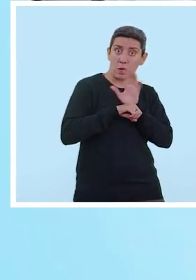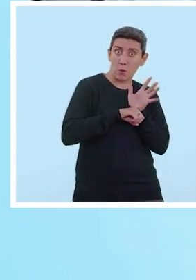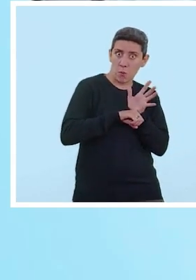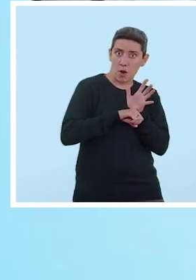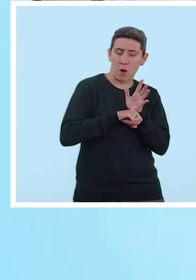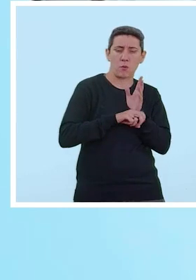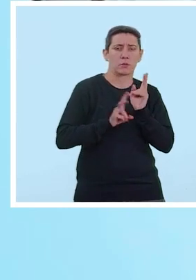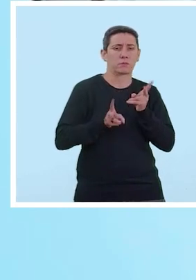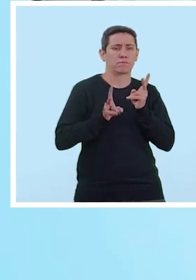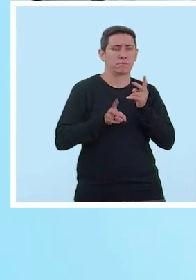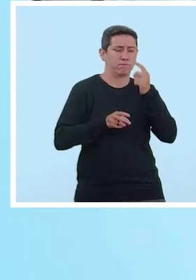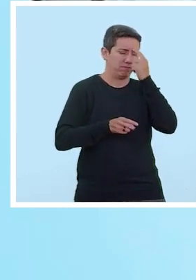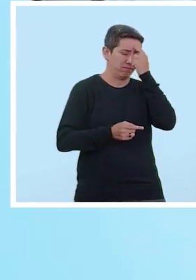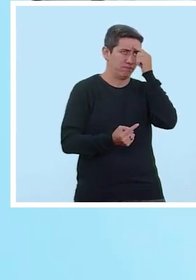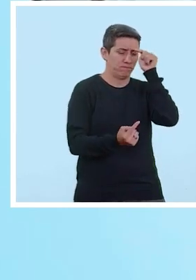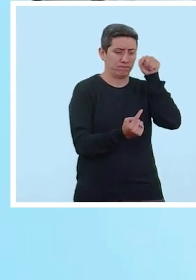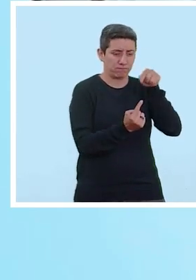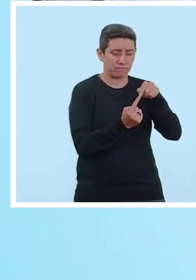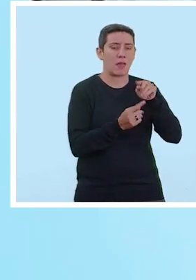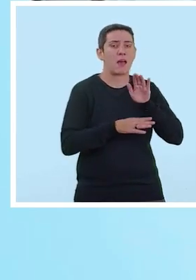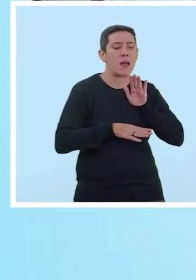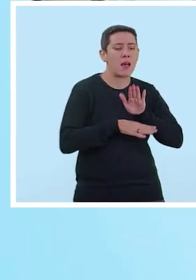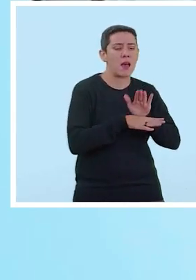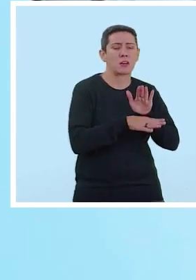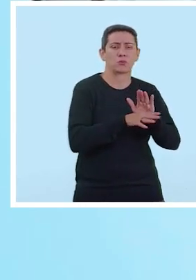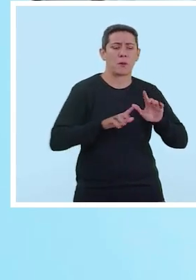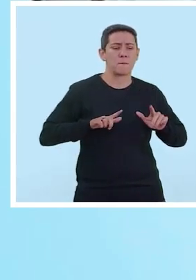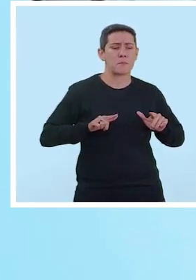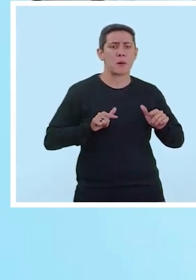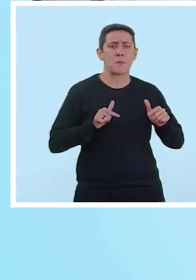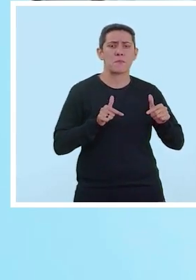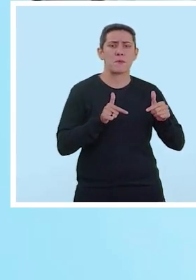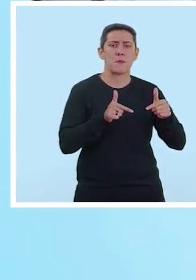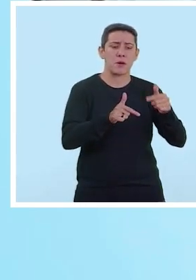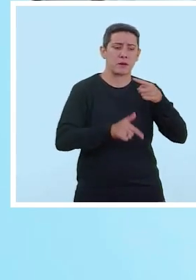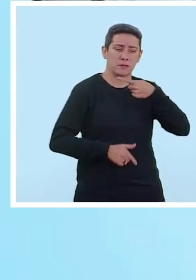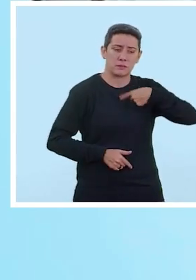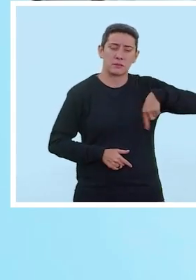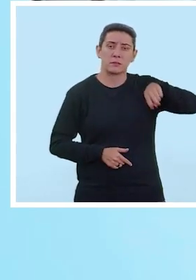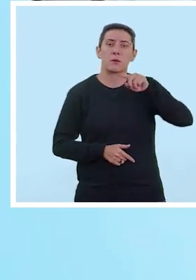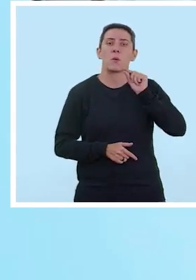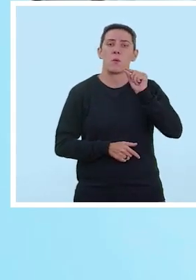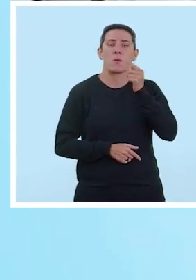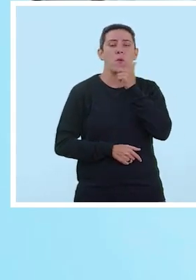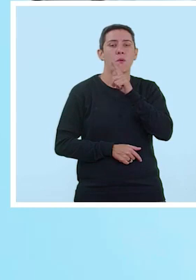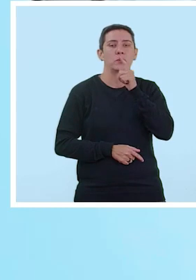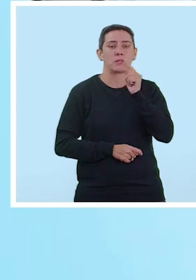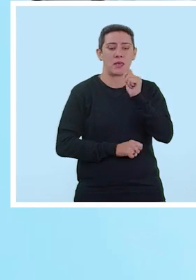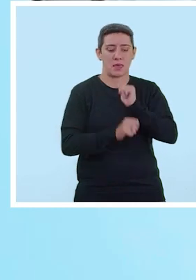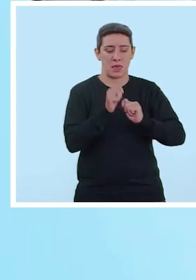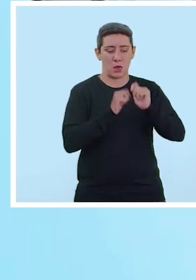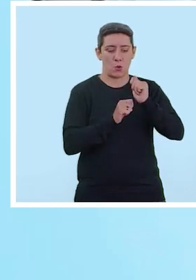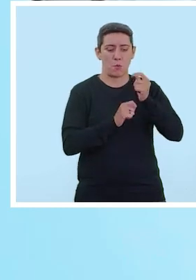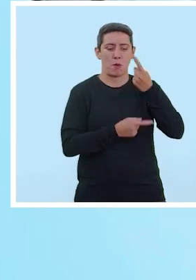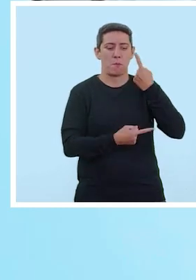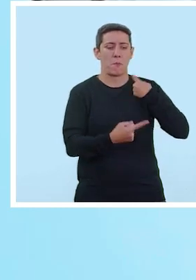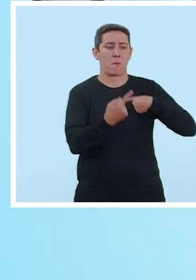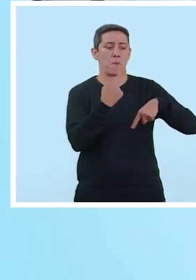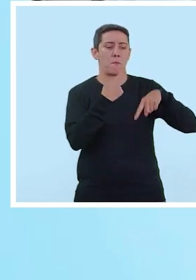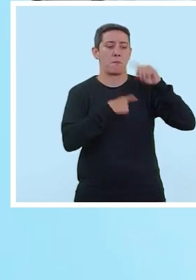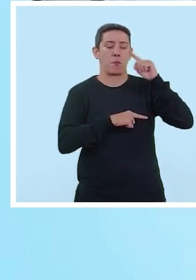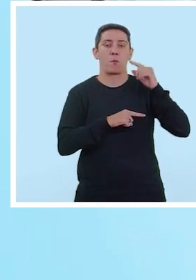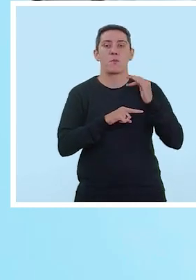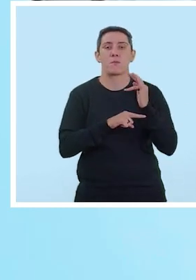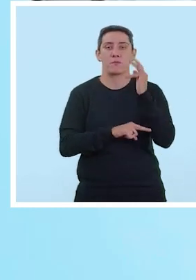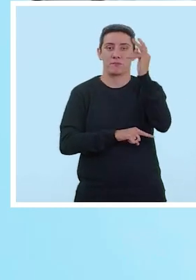muito proativos em ajudar cada vez mais essa vertical da economia que vai ser o grande força motriz o